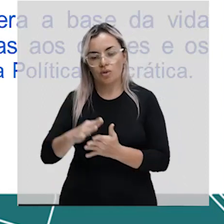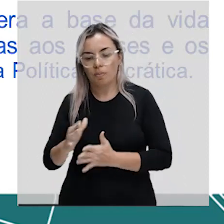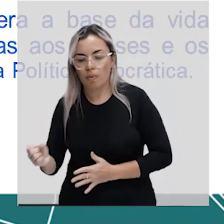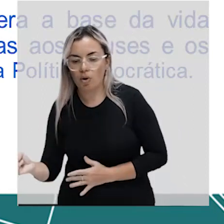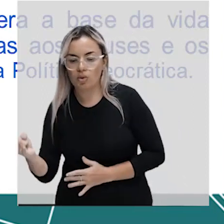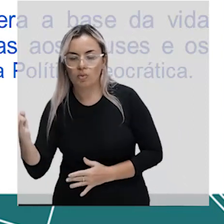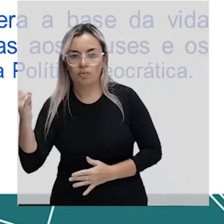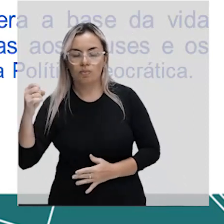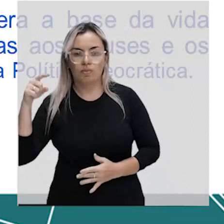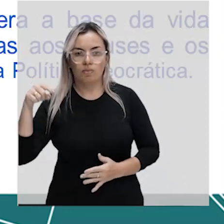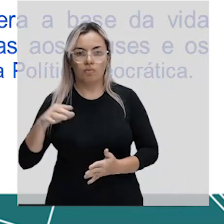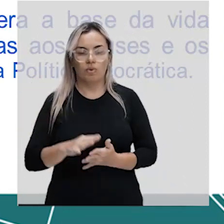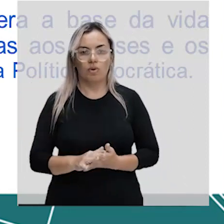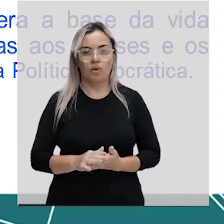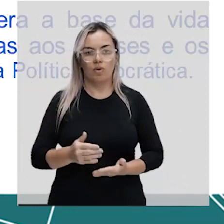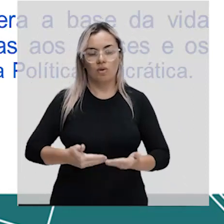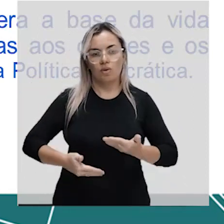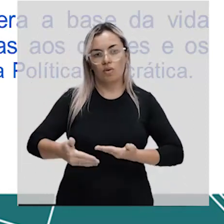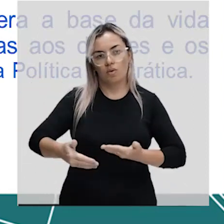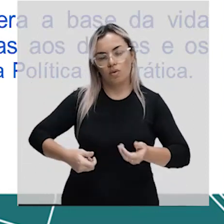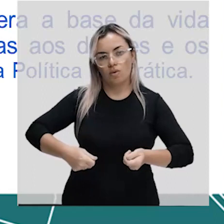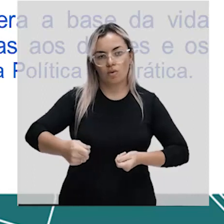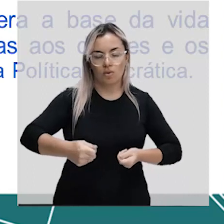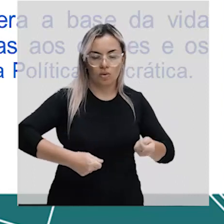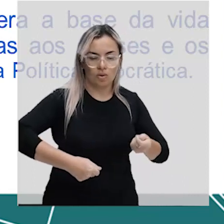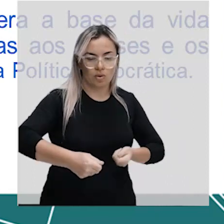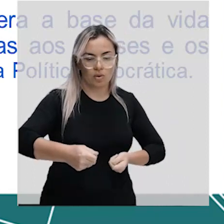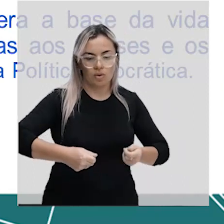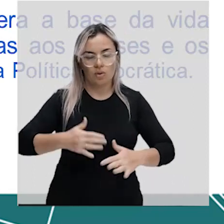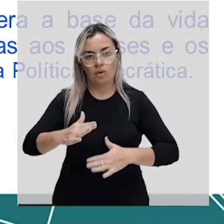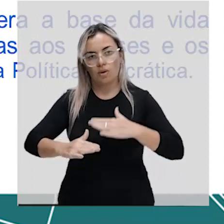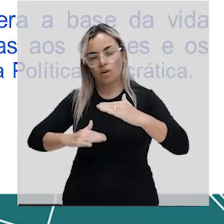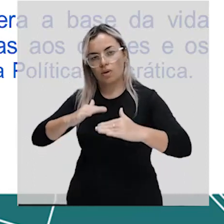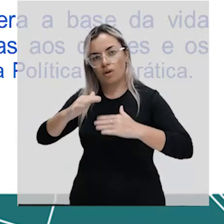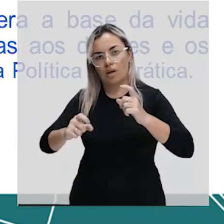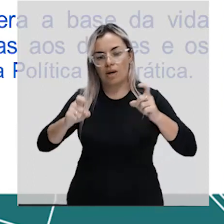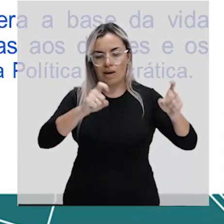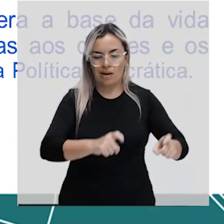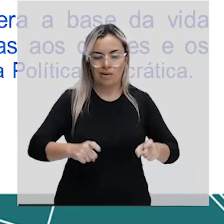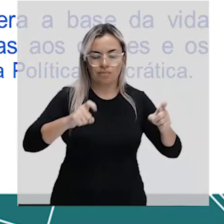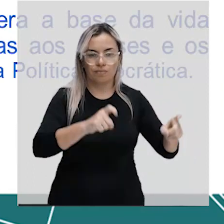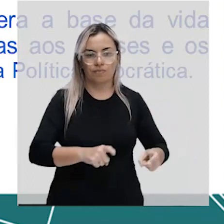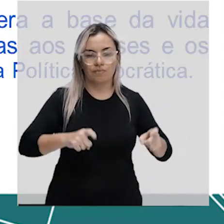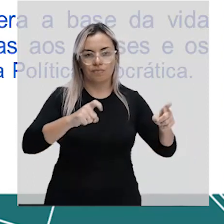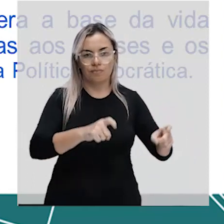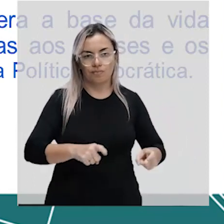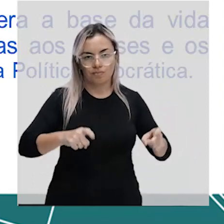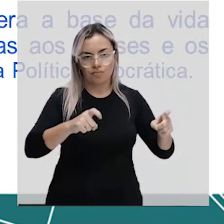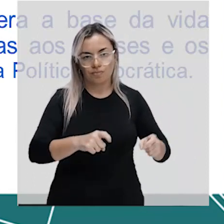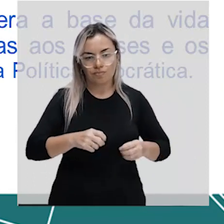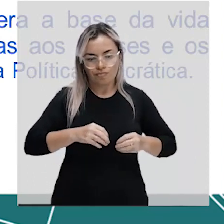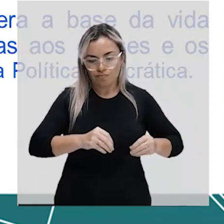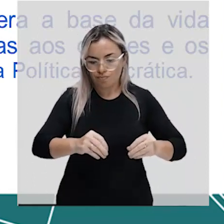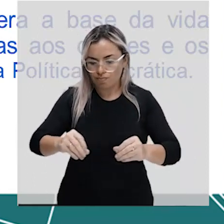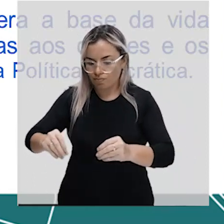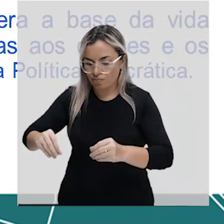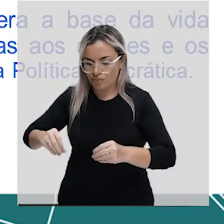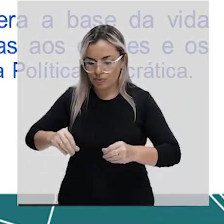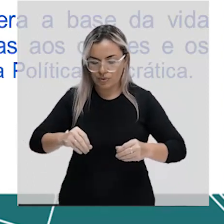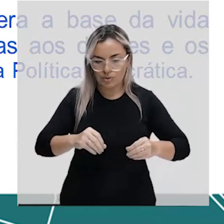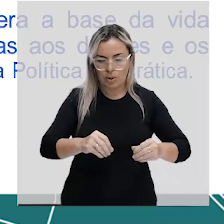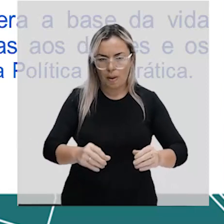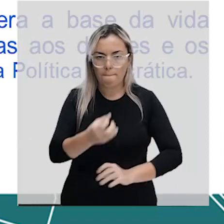quê? Para o desenvolvimento de atividades agrárias, para tornar esse solo um solo